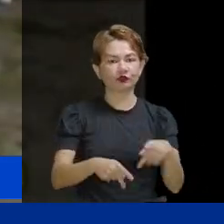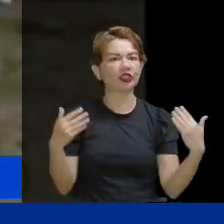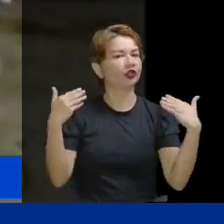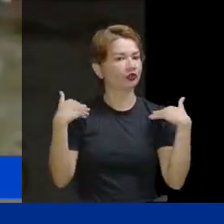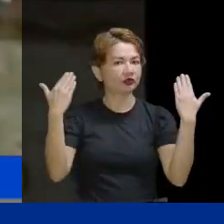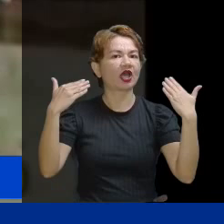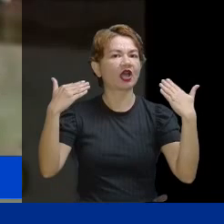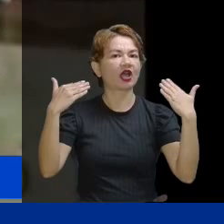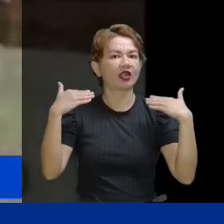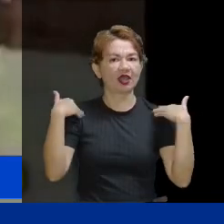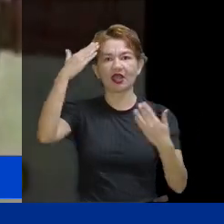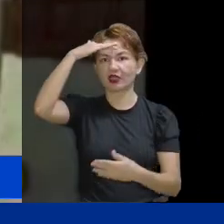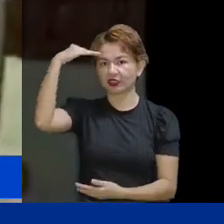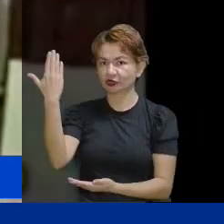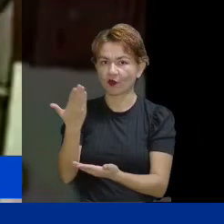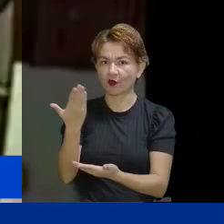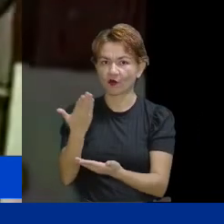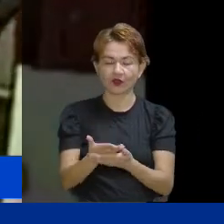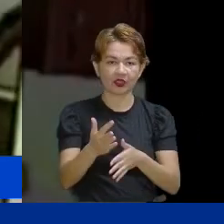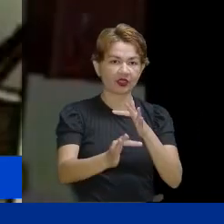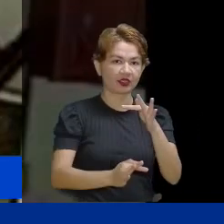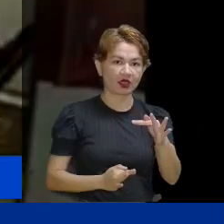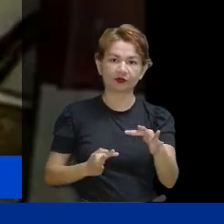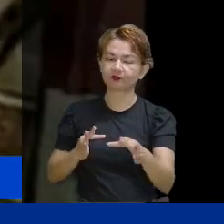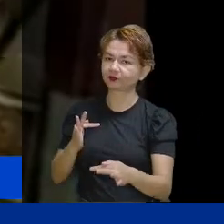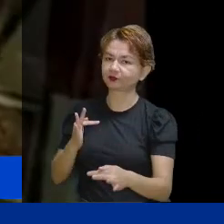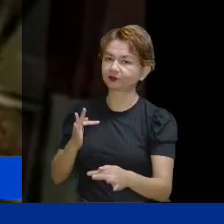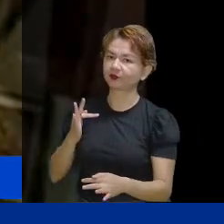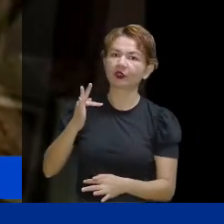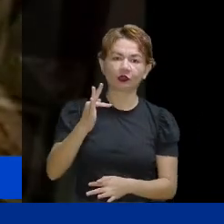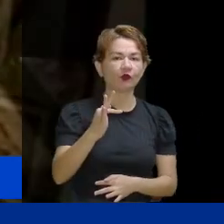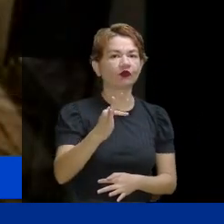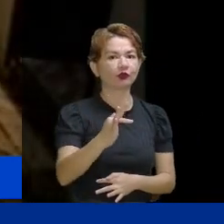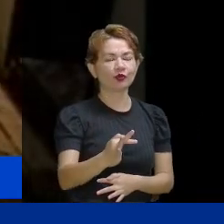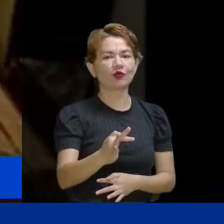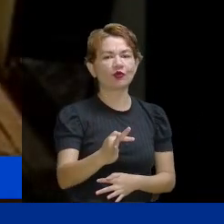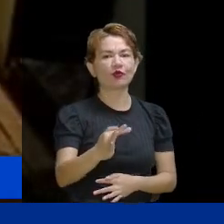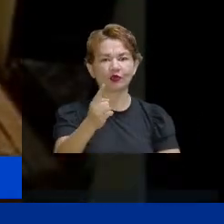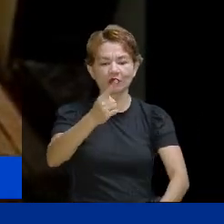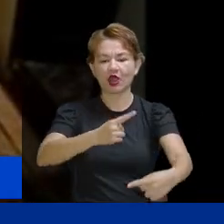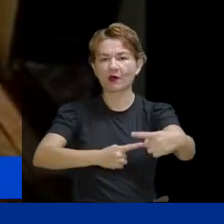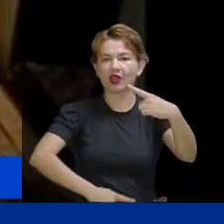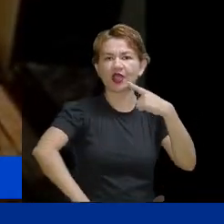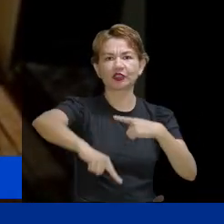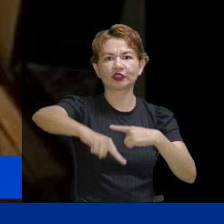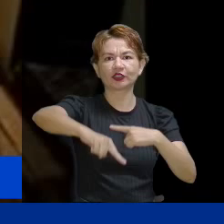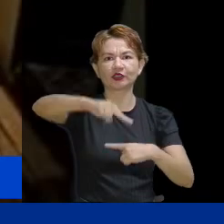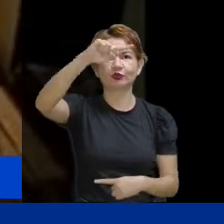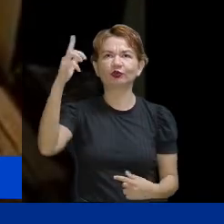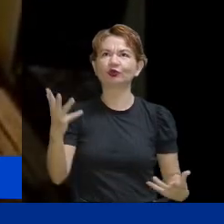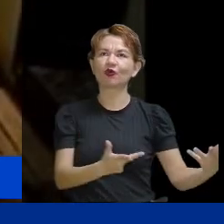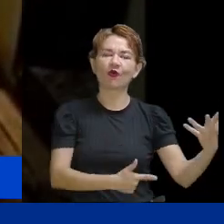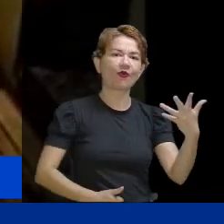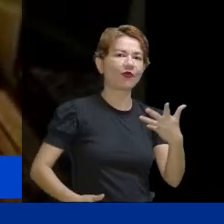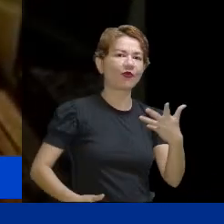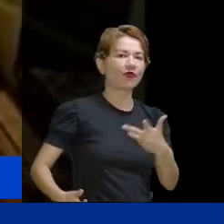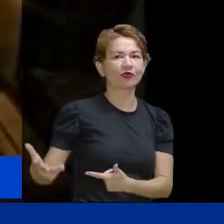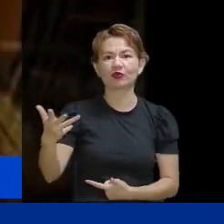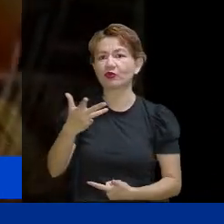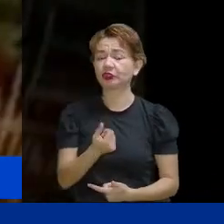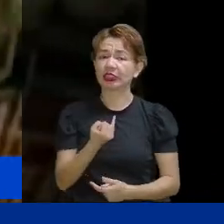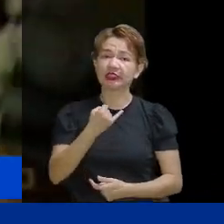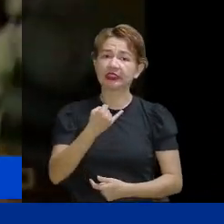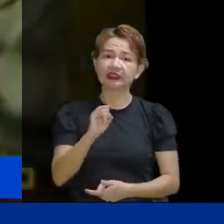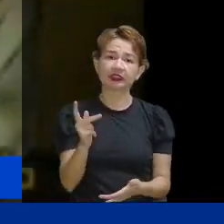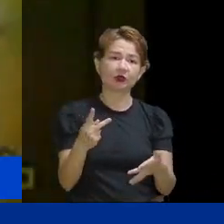teus filhos alegres confiam num futuro repleto de